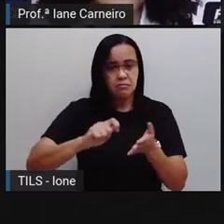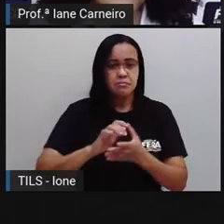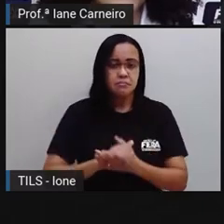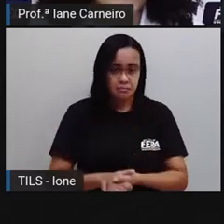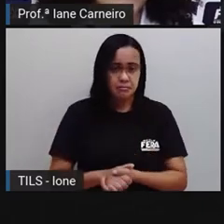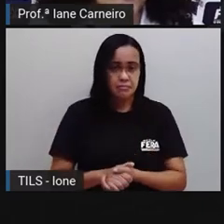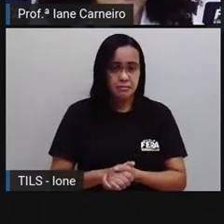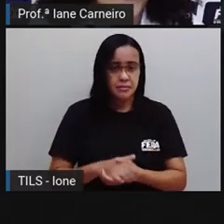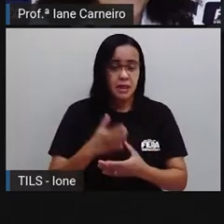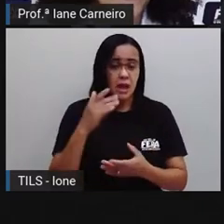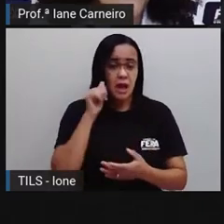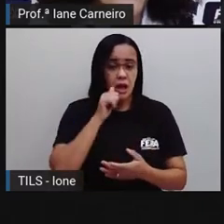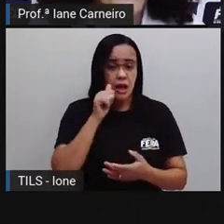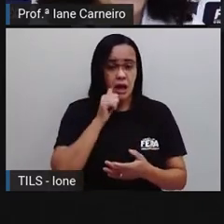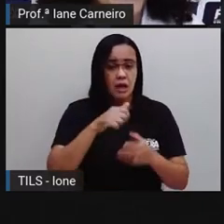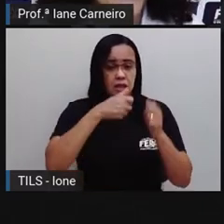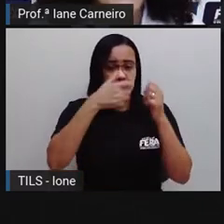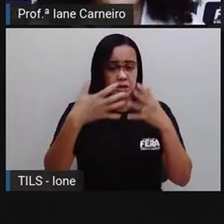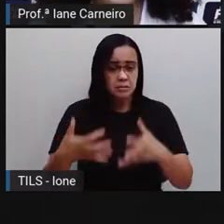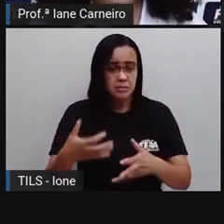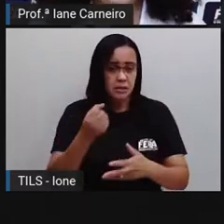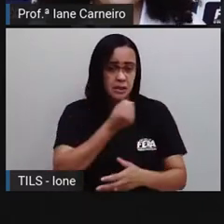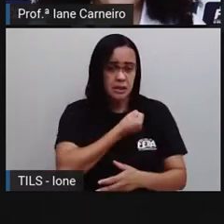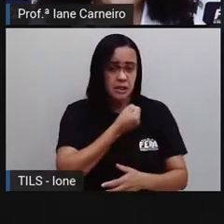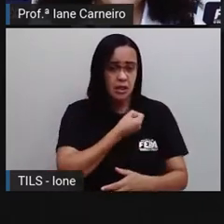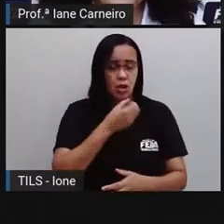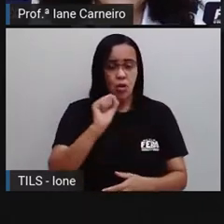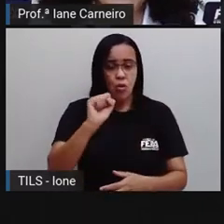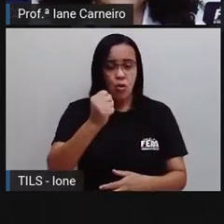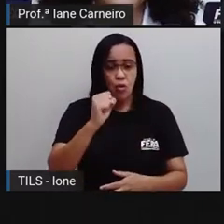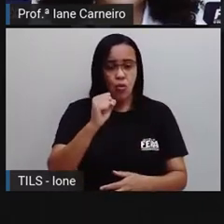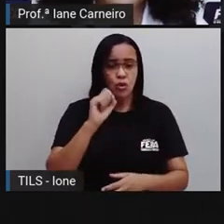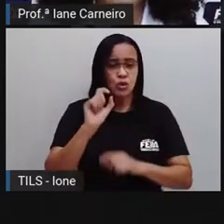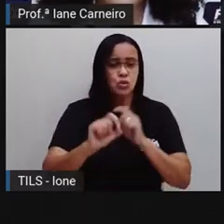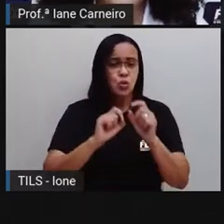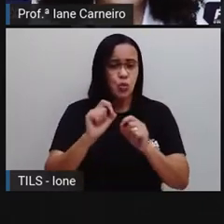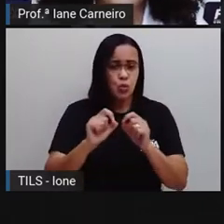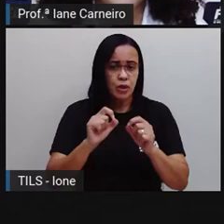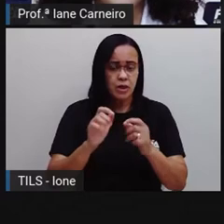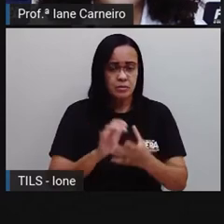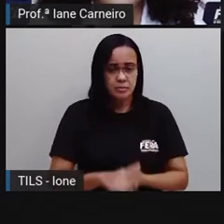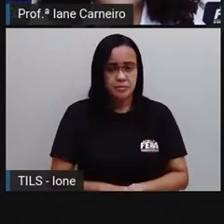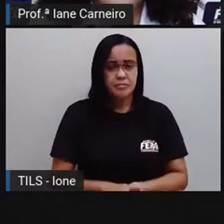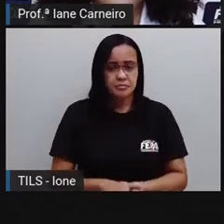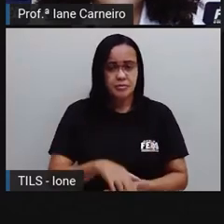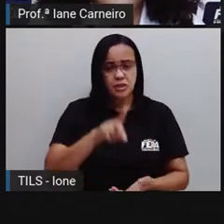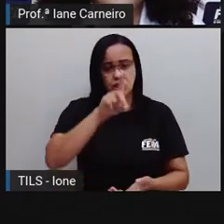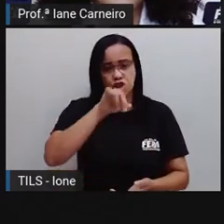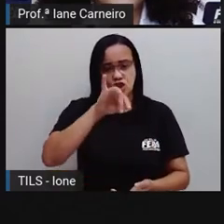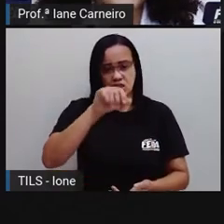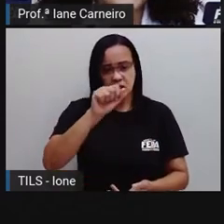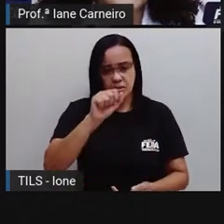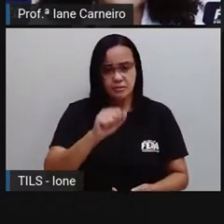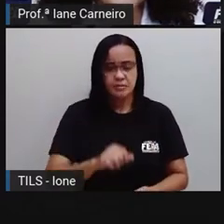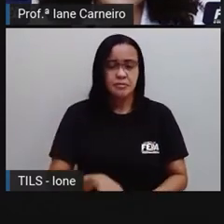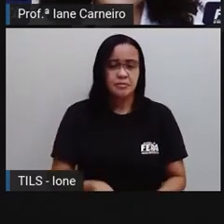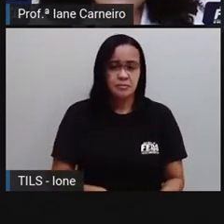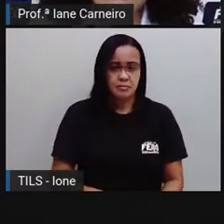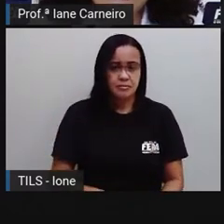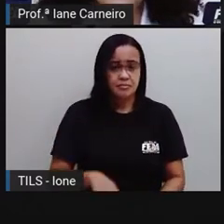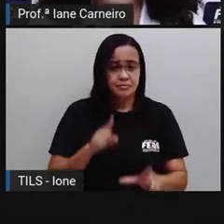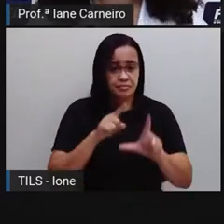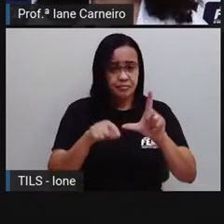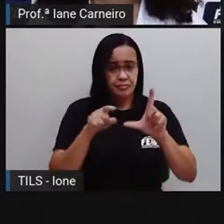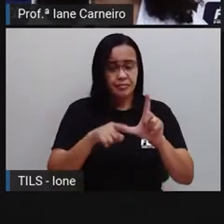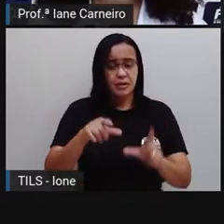Ruth Rocha na página 8 ela ainda coloca a palavra dia ó uma prova já tinha falado Então ela traz aqui assim ó com a